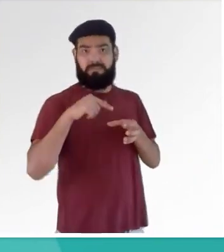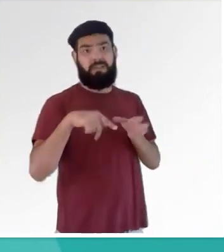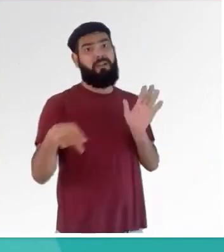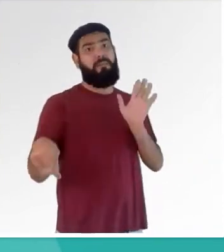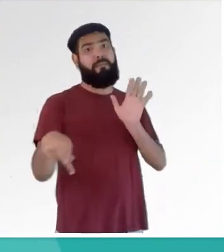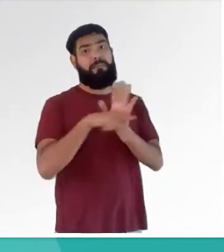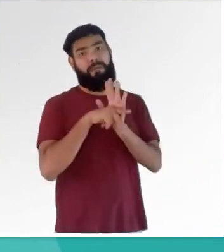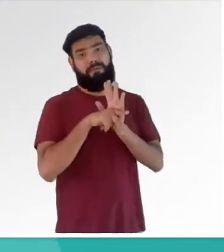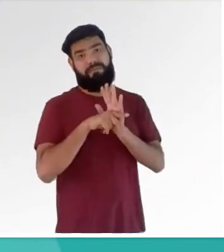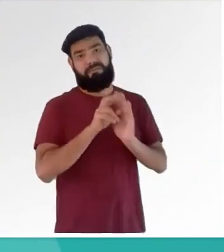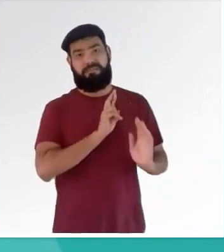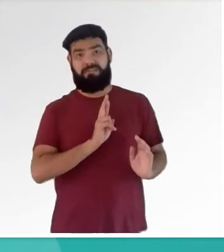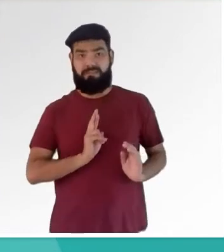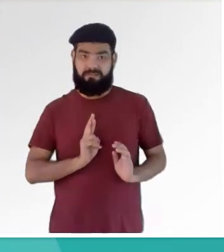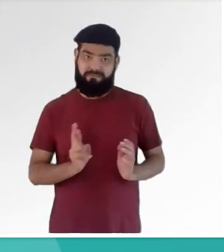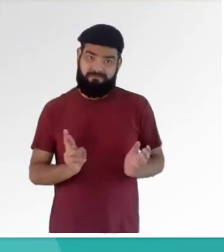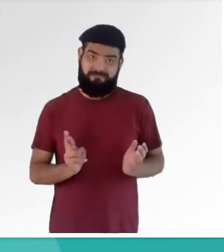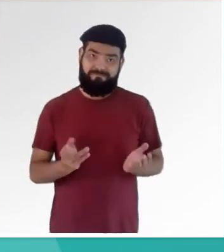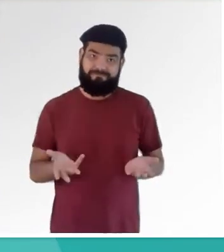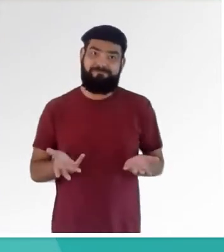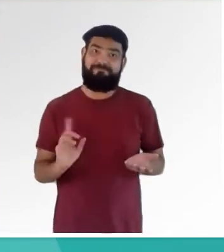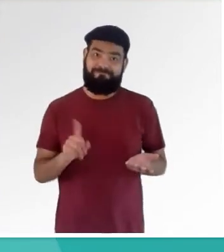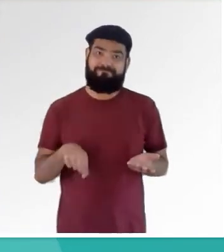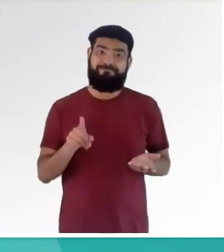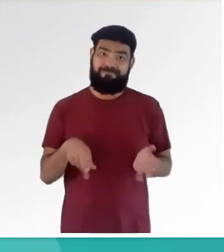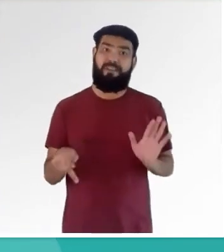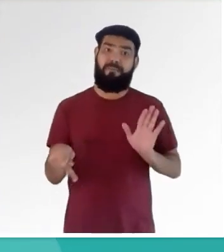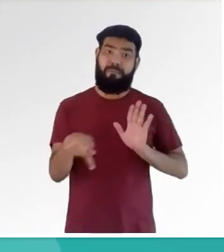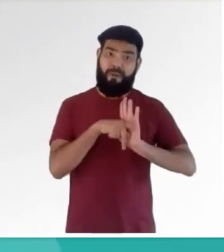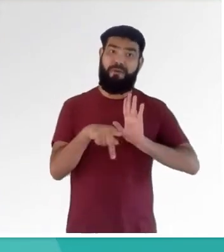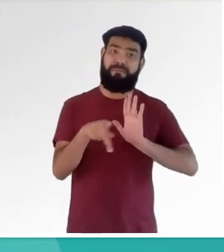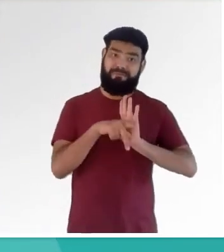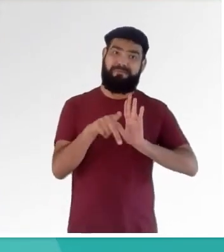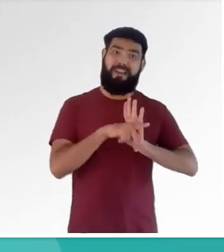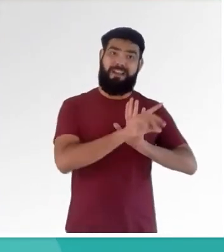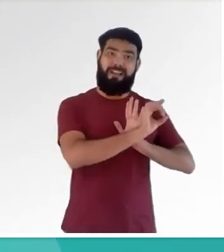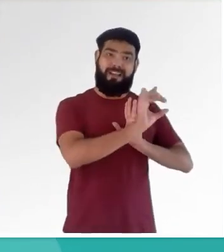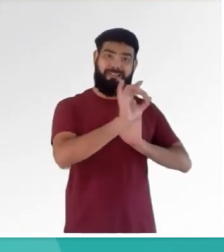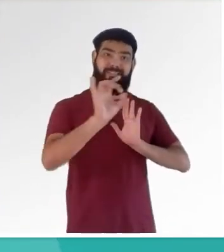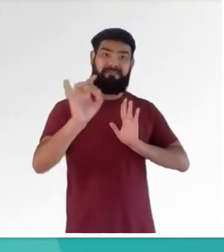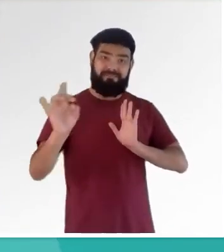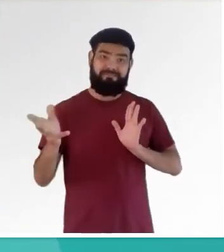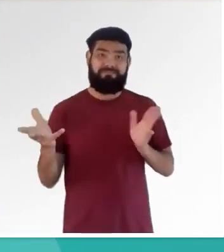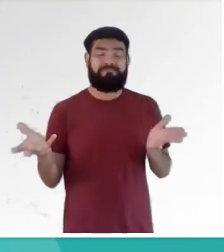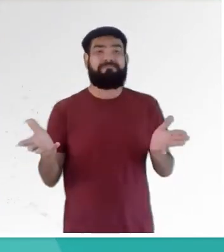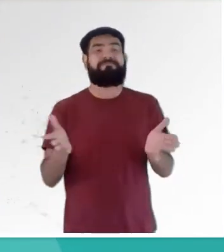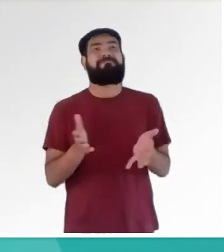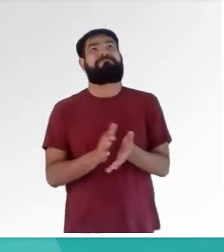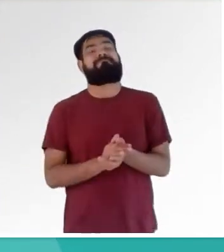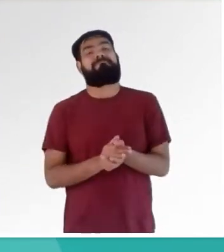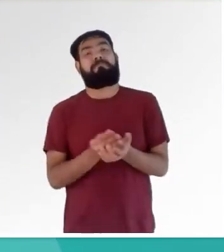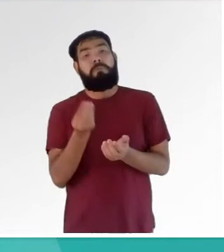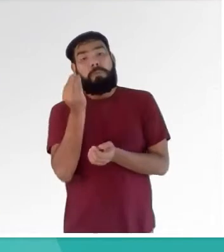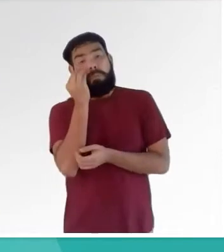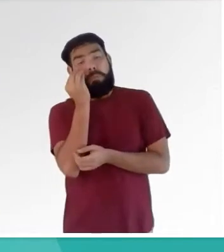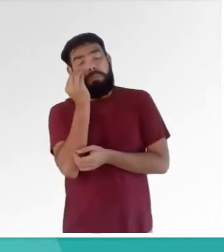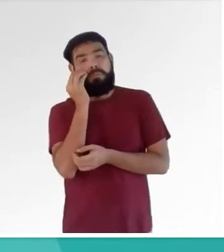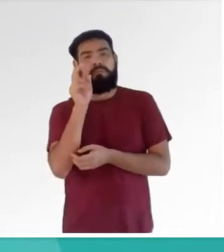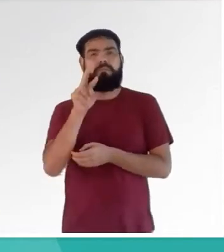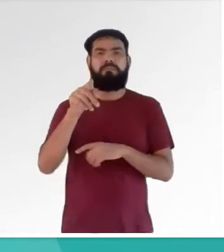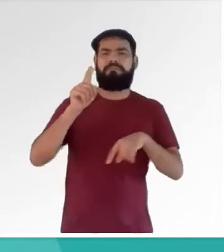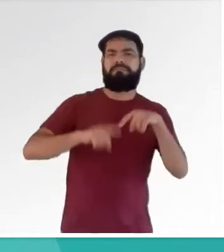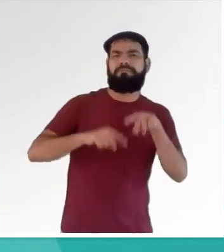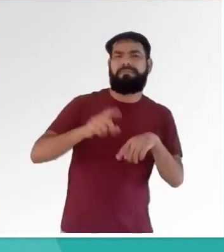religião, né? Próprios de uma religião. Então, vamos ver aqui alguns